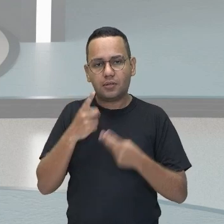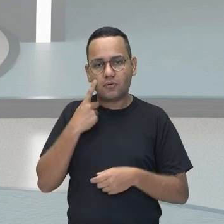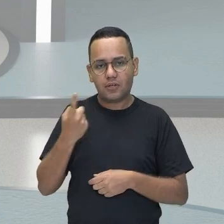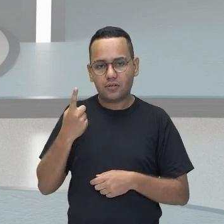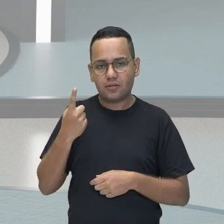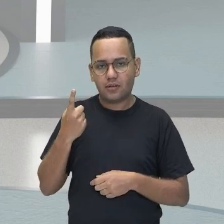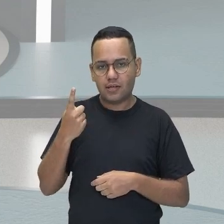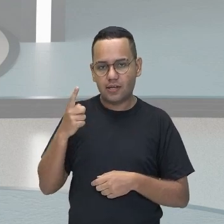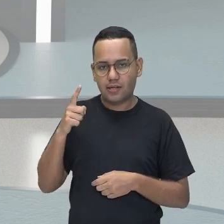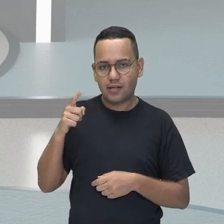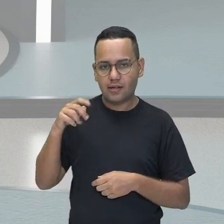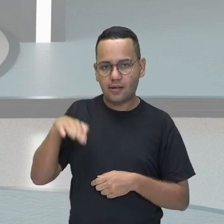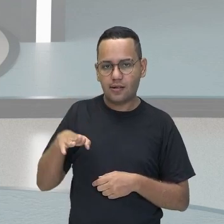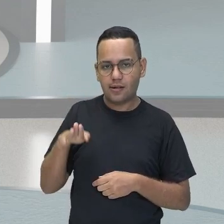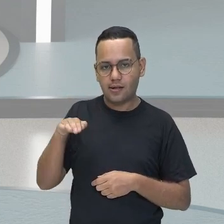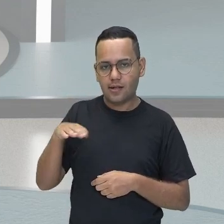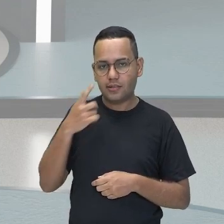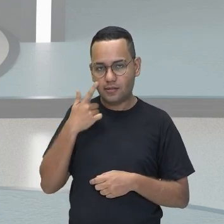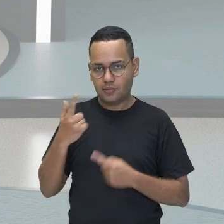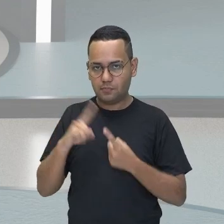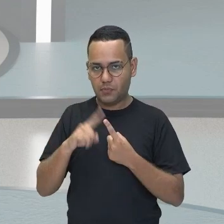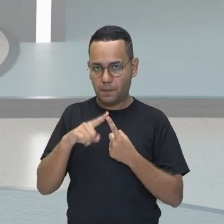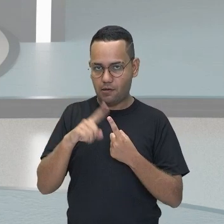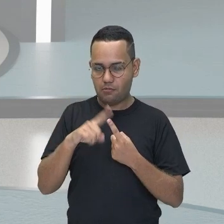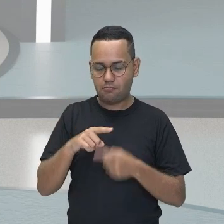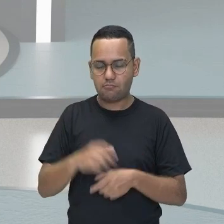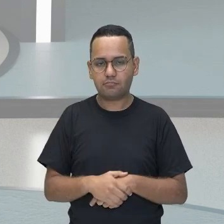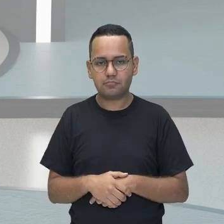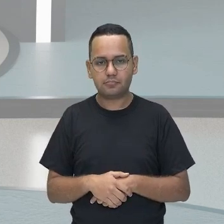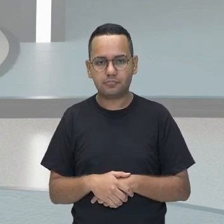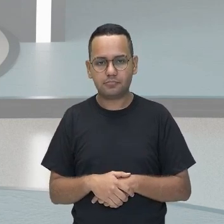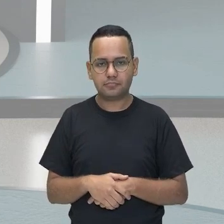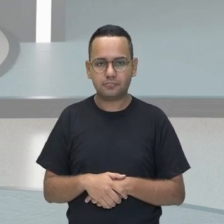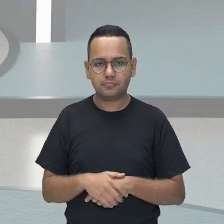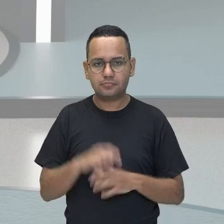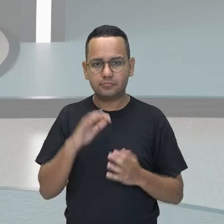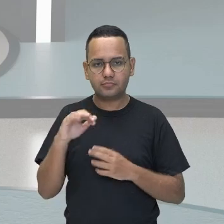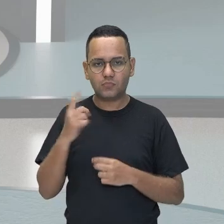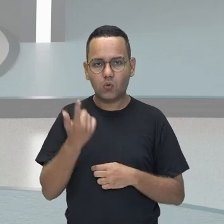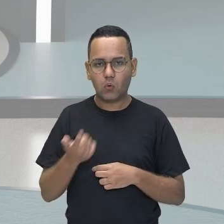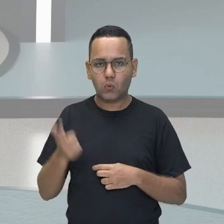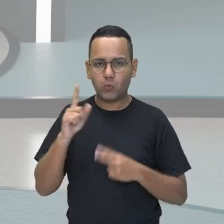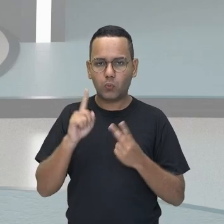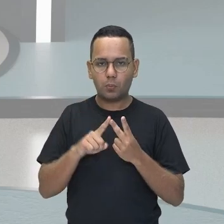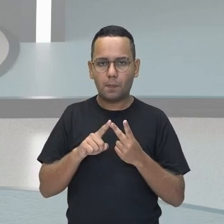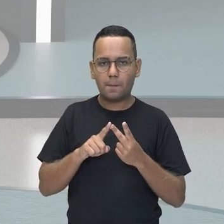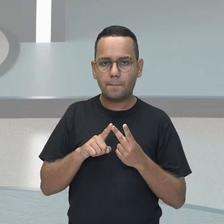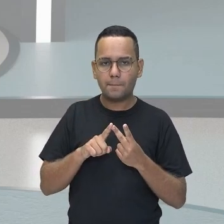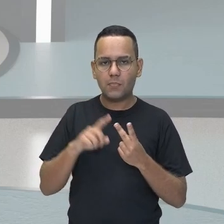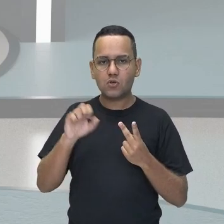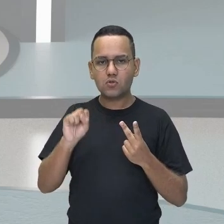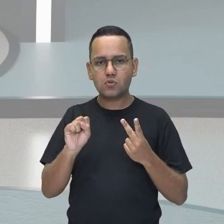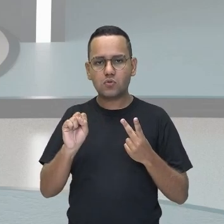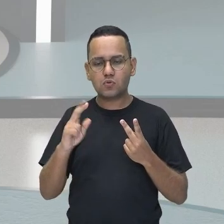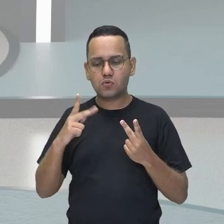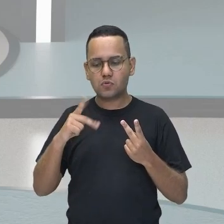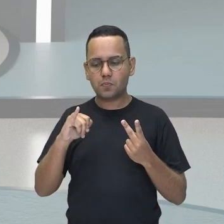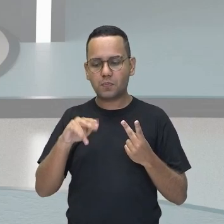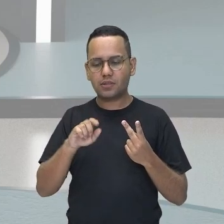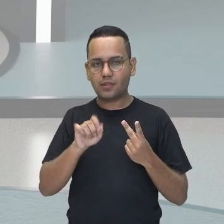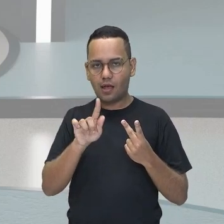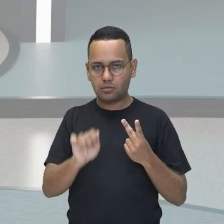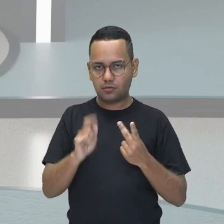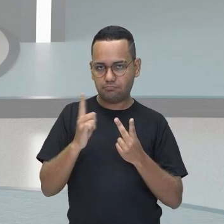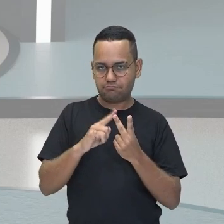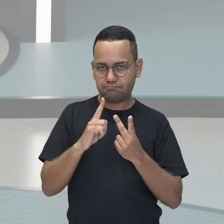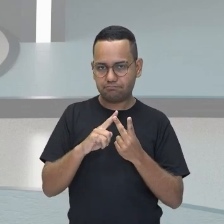e a pisada supinada. Essa é a neutra ainda, a gente vai agora para pronada e supinada. Para a gente entender melhor, primeiro a supinada,